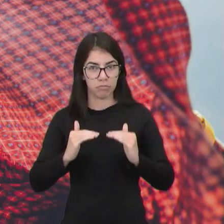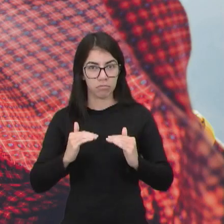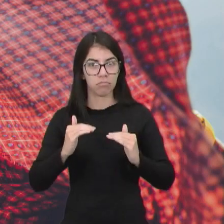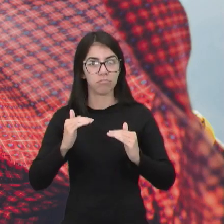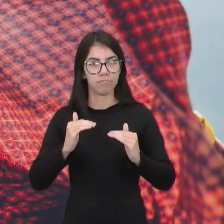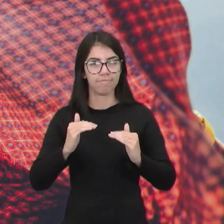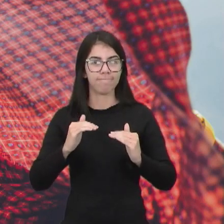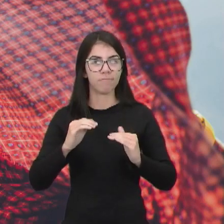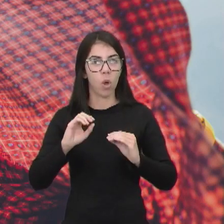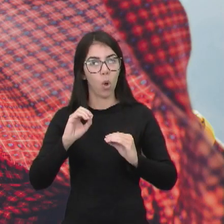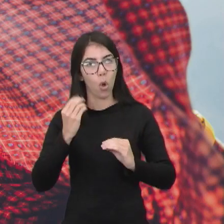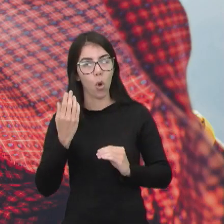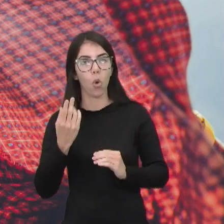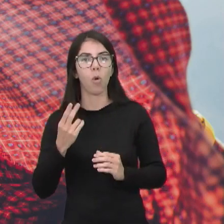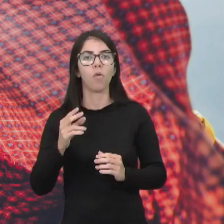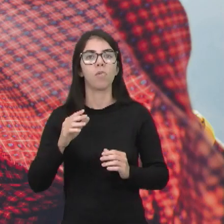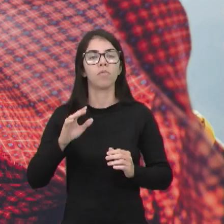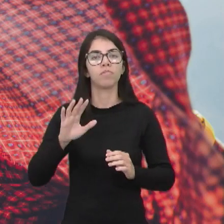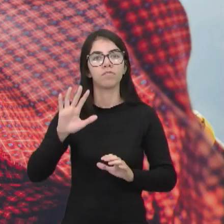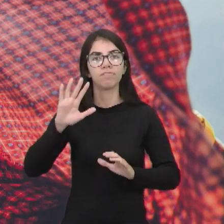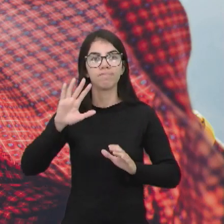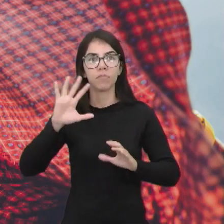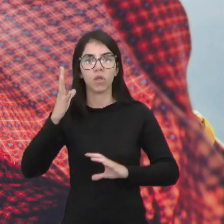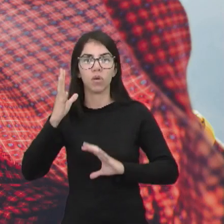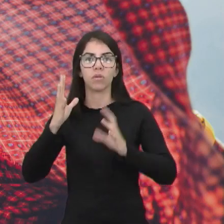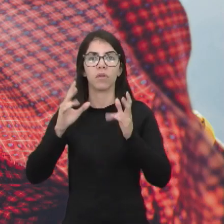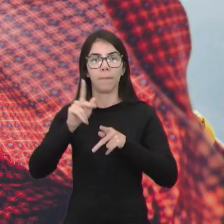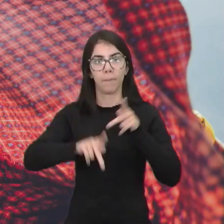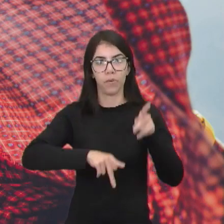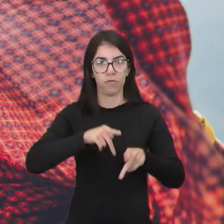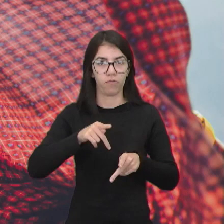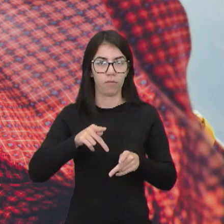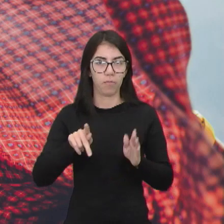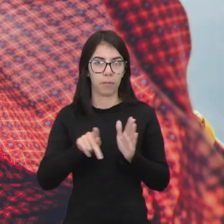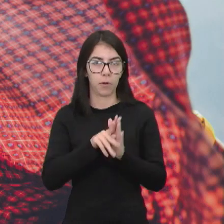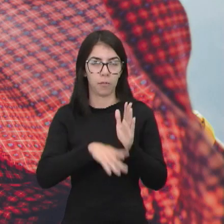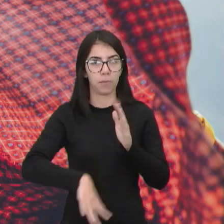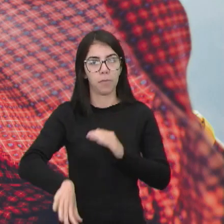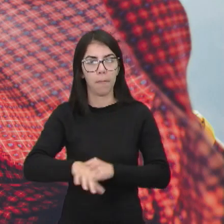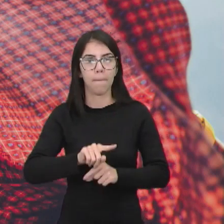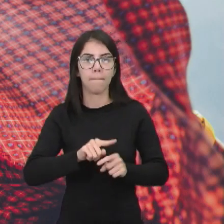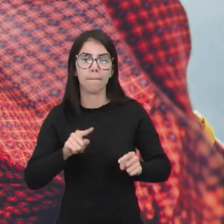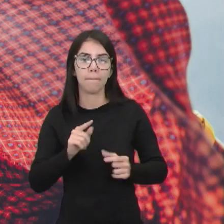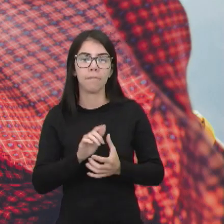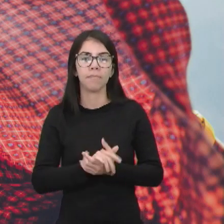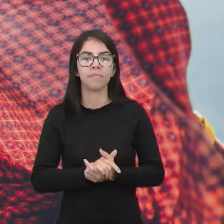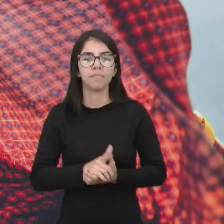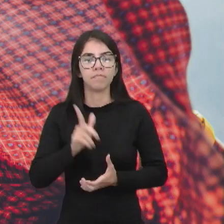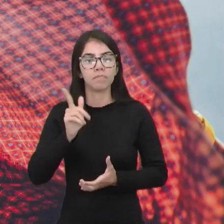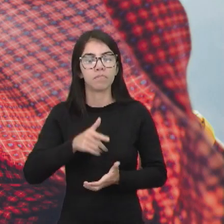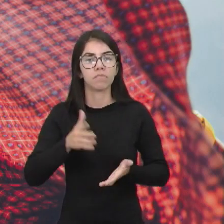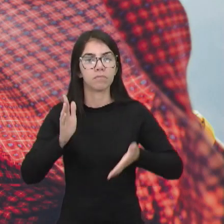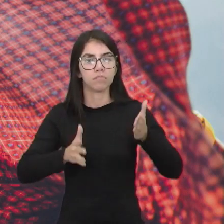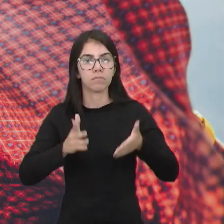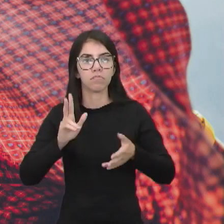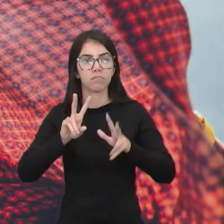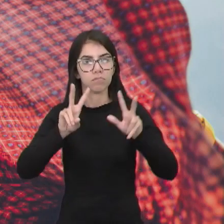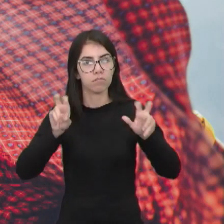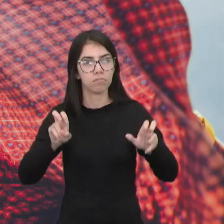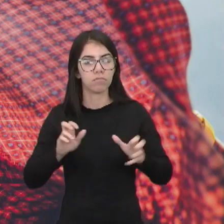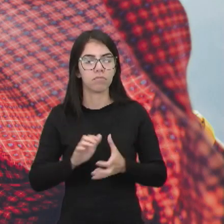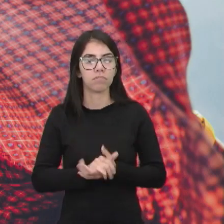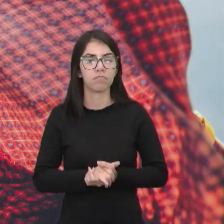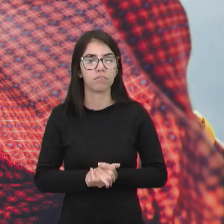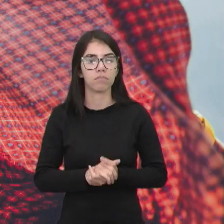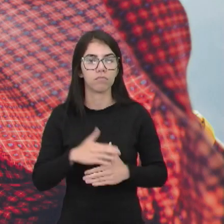fosse algo assim muito pontual, né, na população. Mas vamos ver se a gente chega nesse ponto, né, dessa maneira